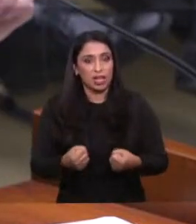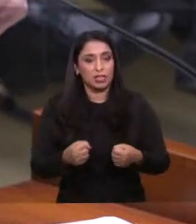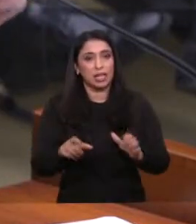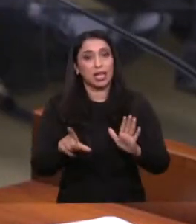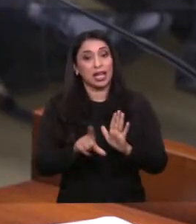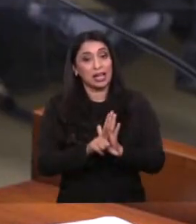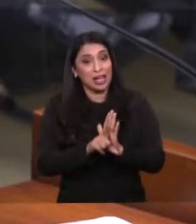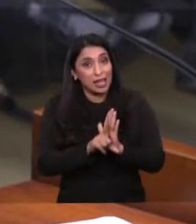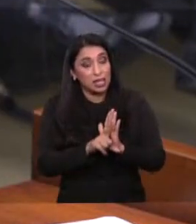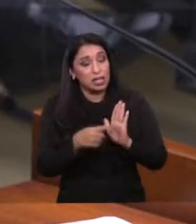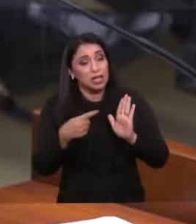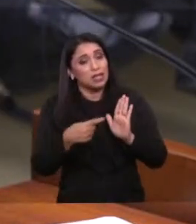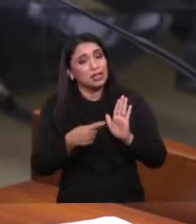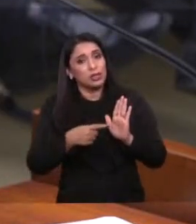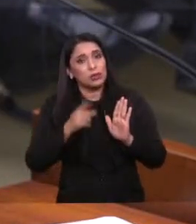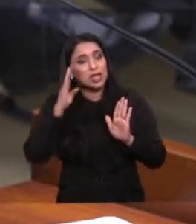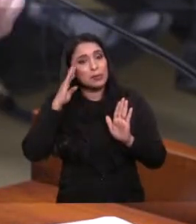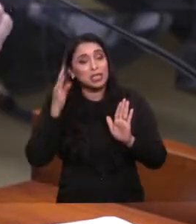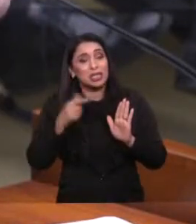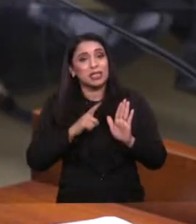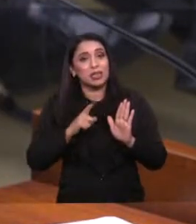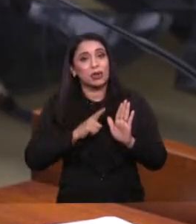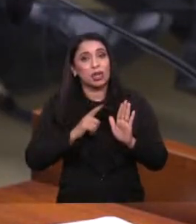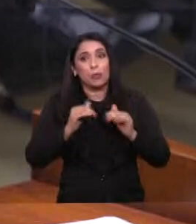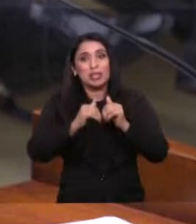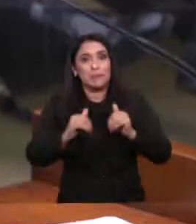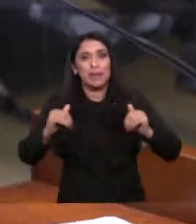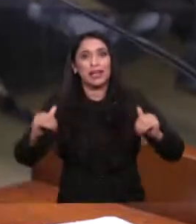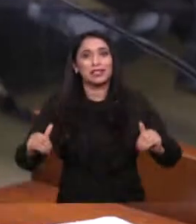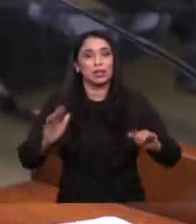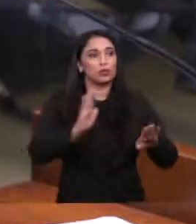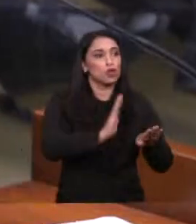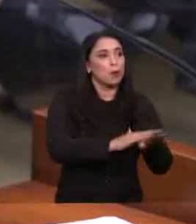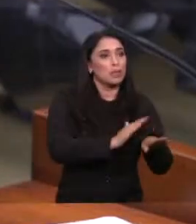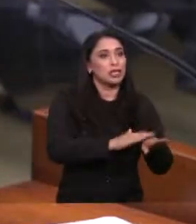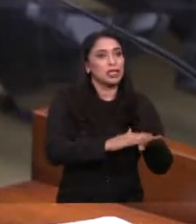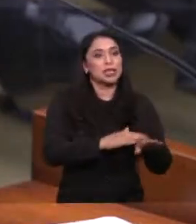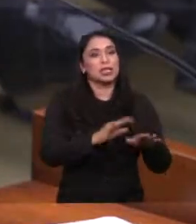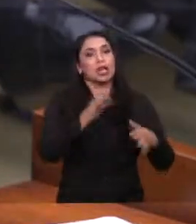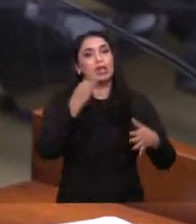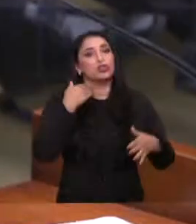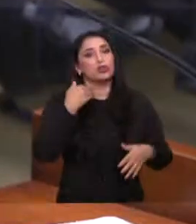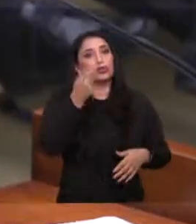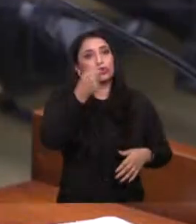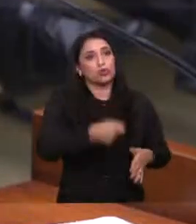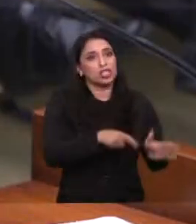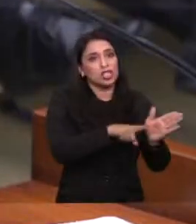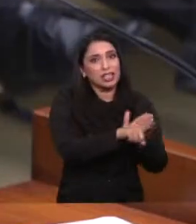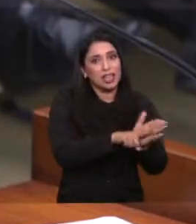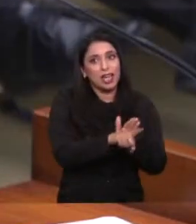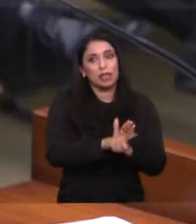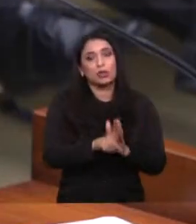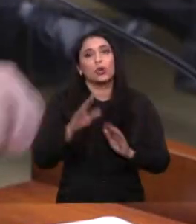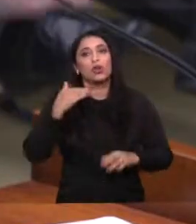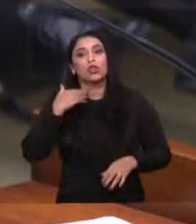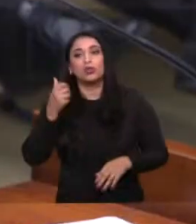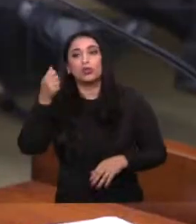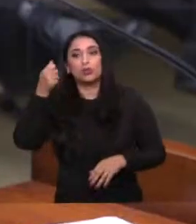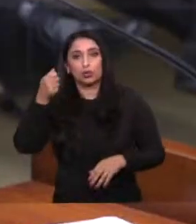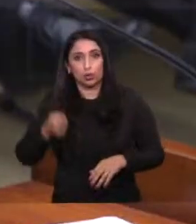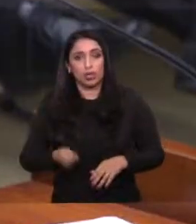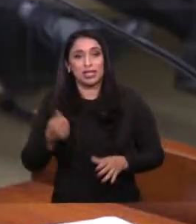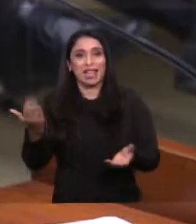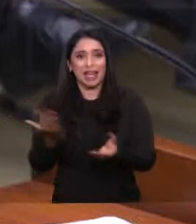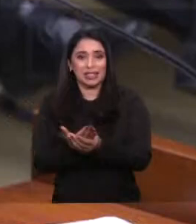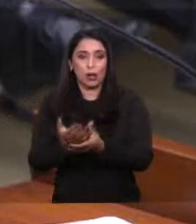a dispor sobre uma cisão de competências entre o juiz do inquérito e o juiz da ação penal, como